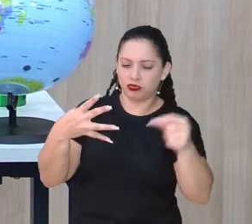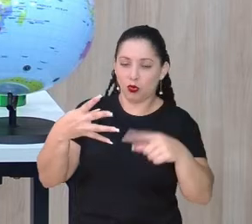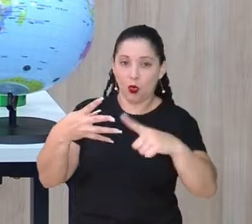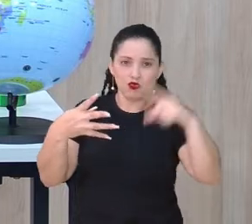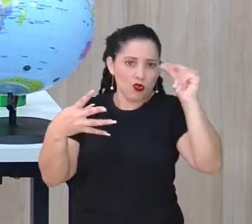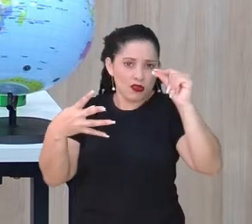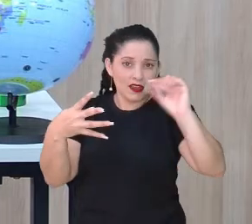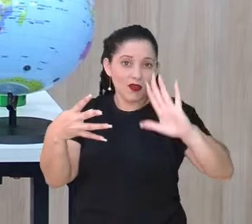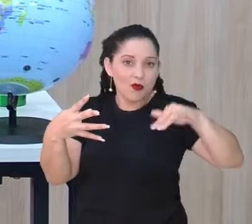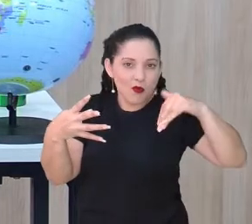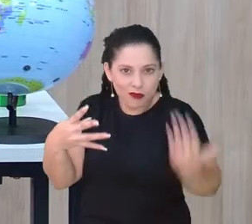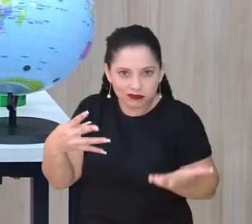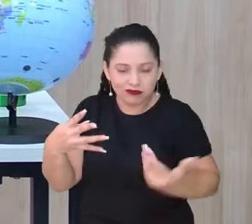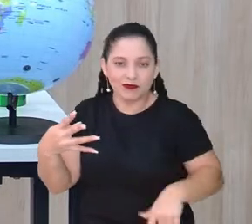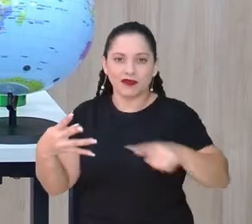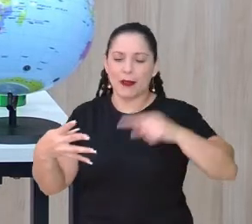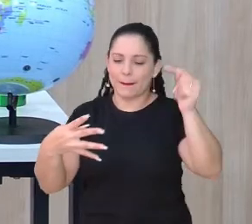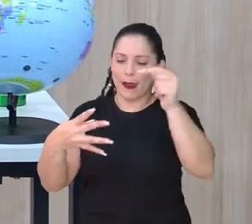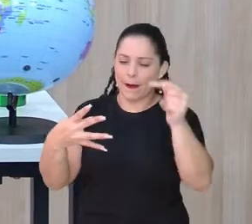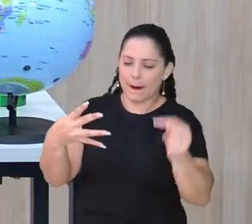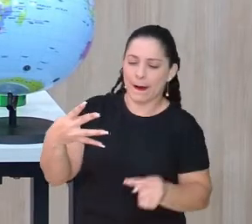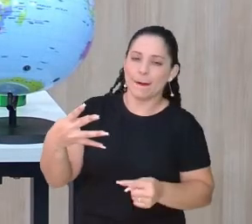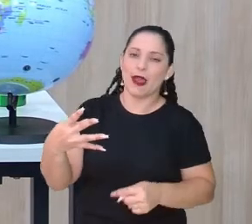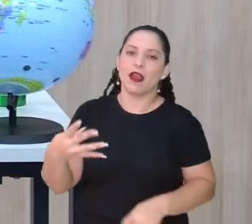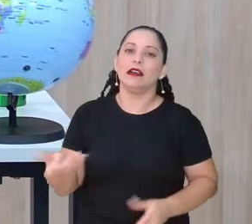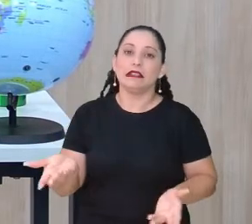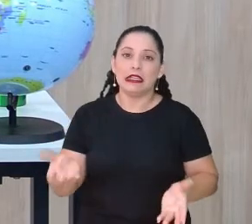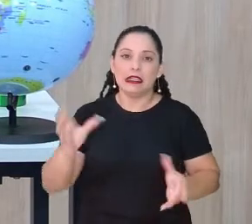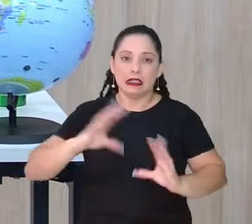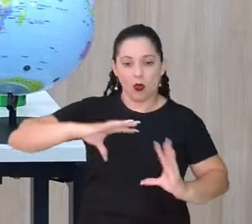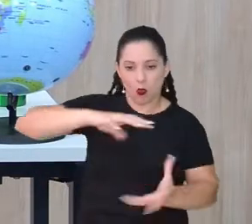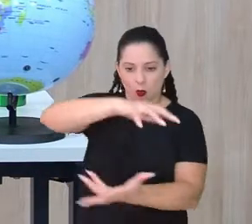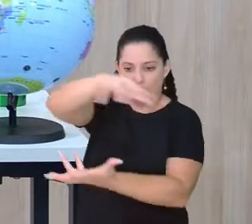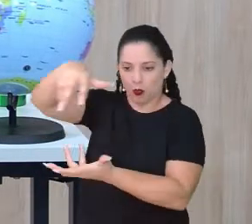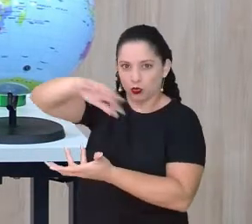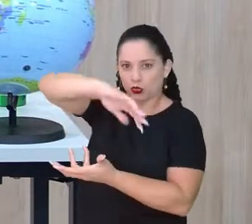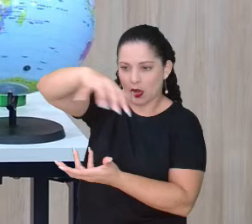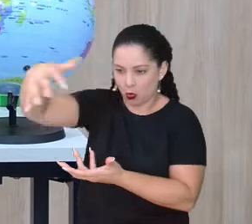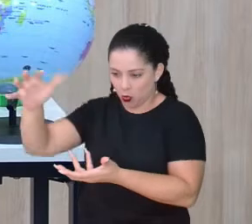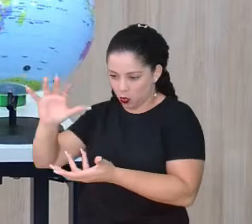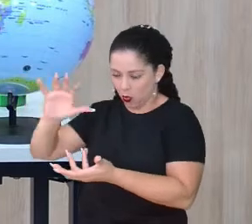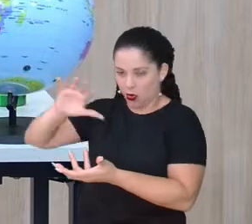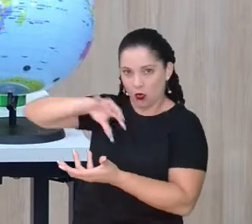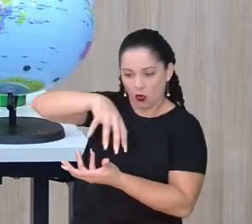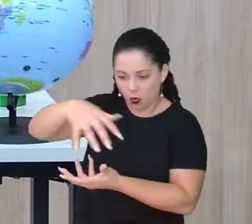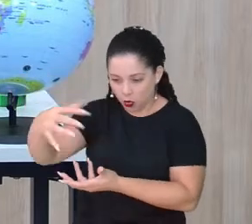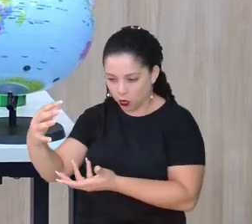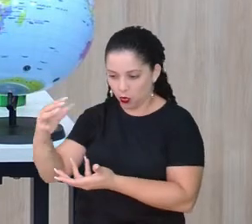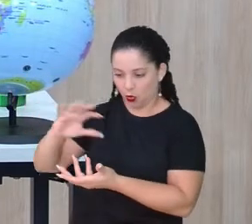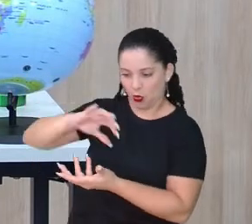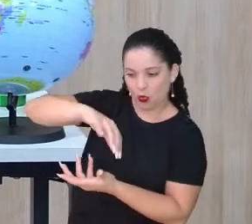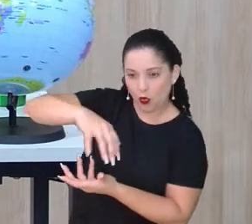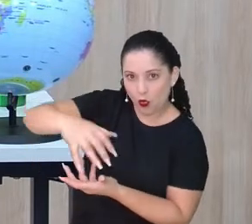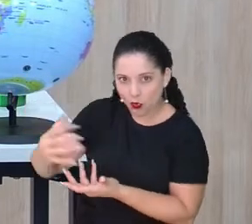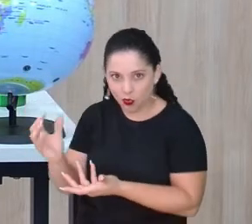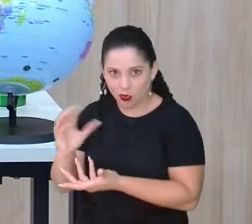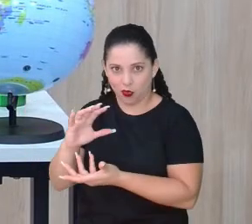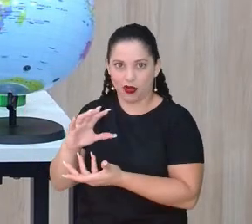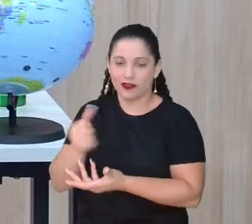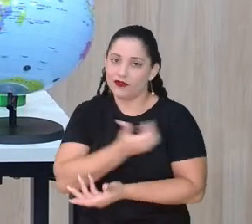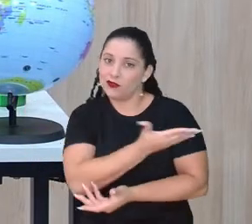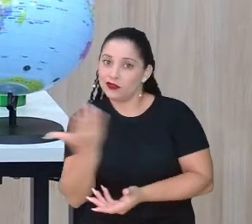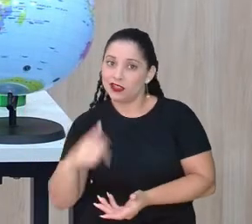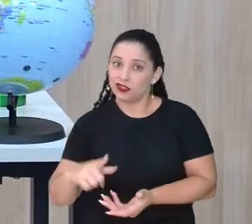têm algumas informações sobre cada uma dessas camadas, ou seja, dessas esferas, e aí vocês vão fazer uma